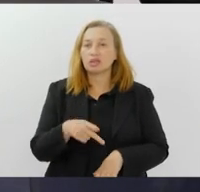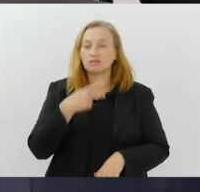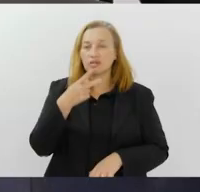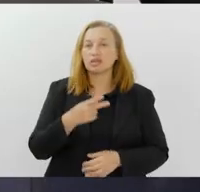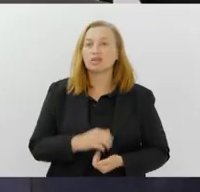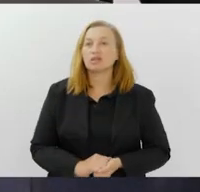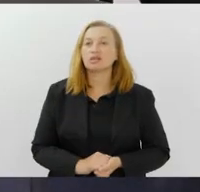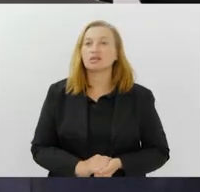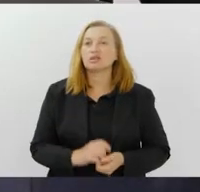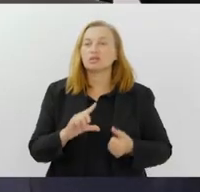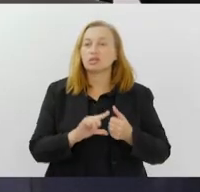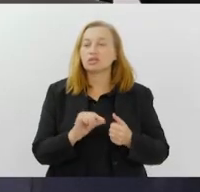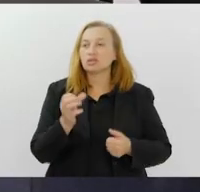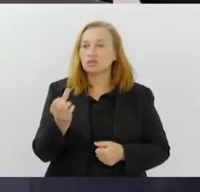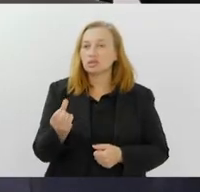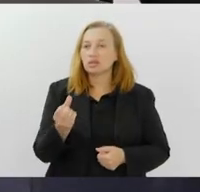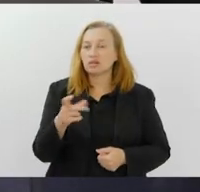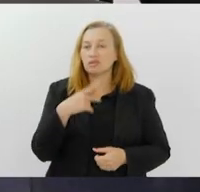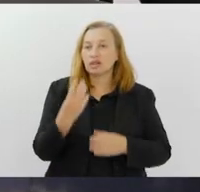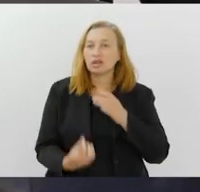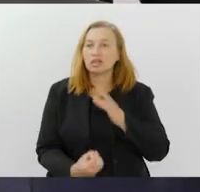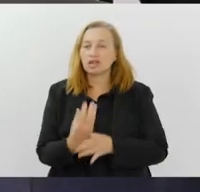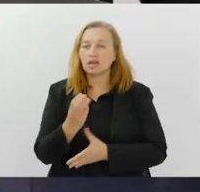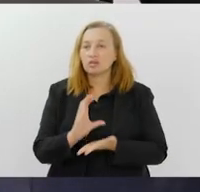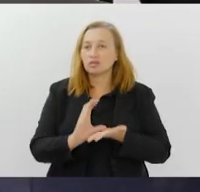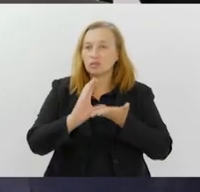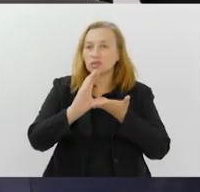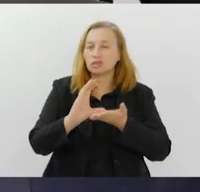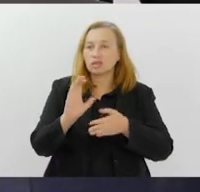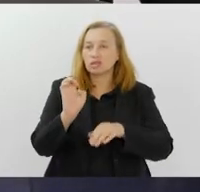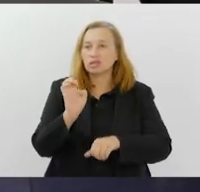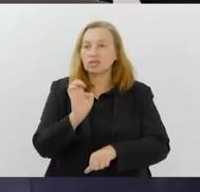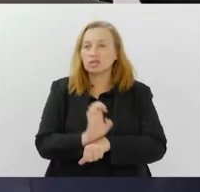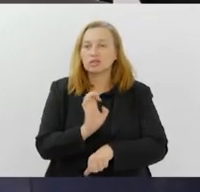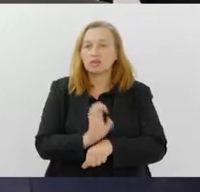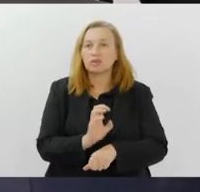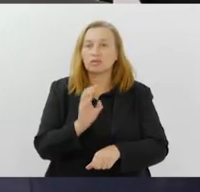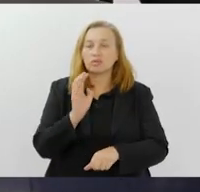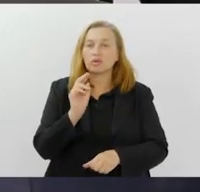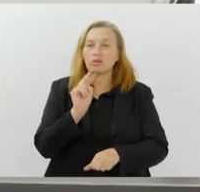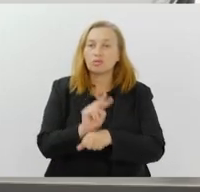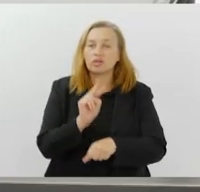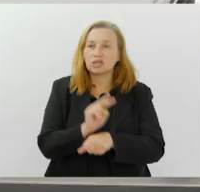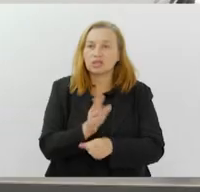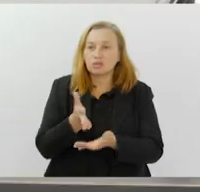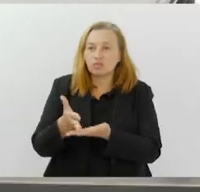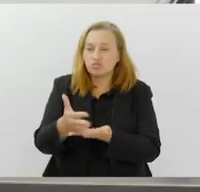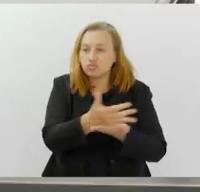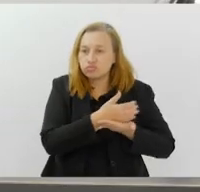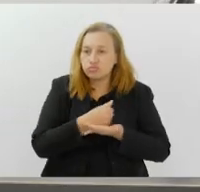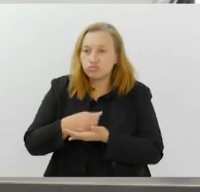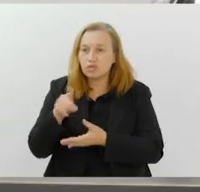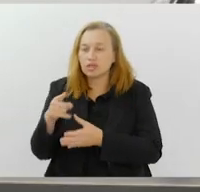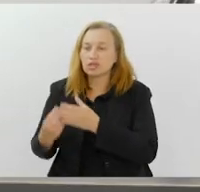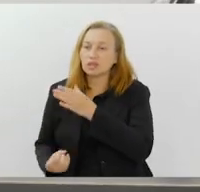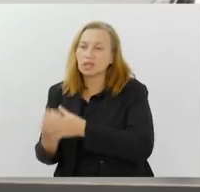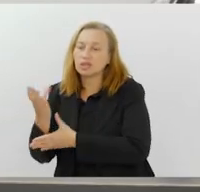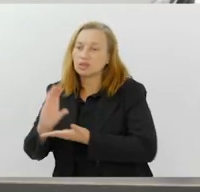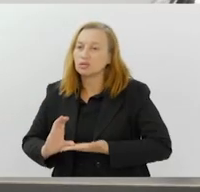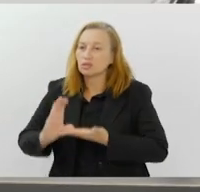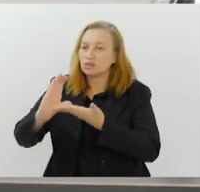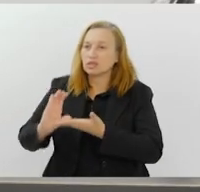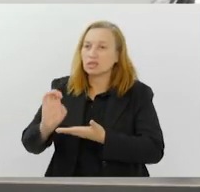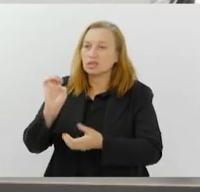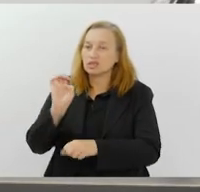eh no artigo sexto fala sobre a criação de Um Conselho Estadual de proteção de dados eu acho que nessa criação desse Conselho Estadual acho